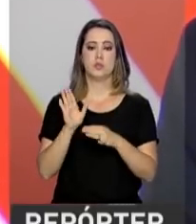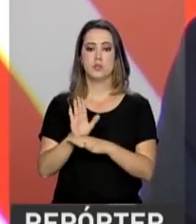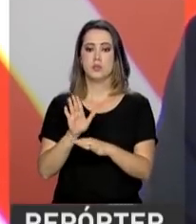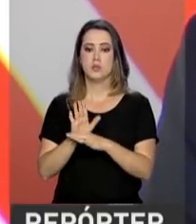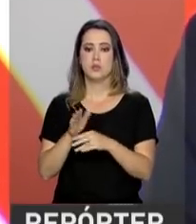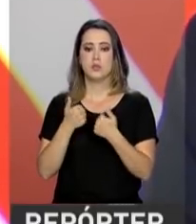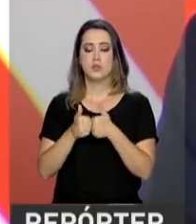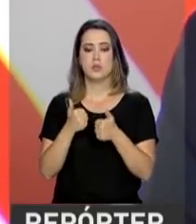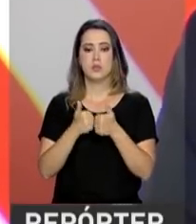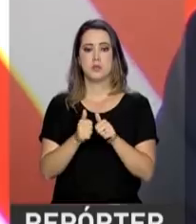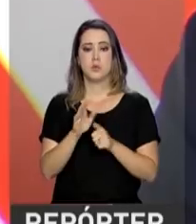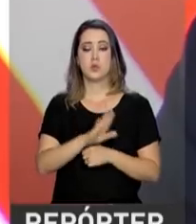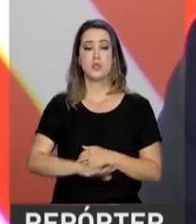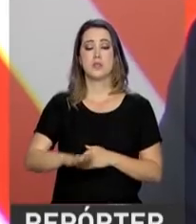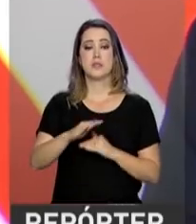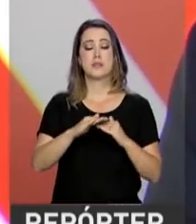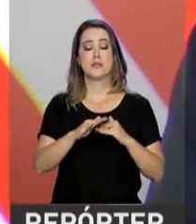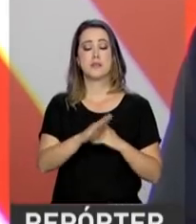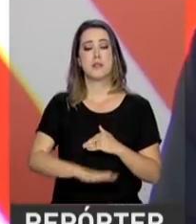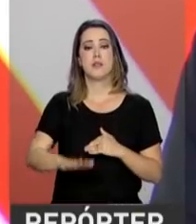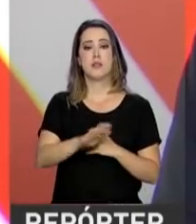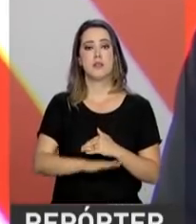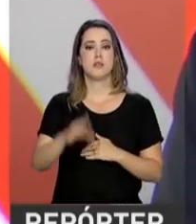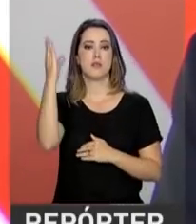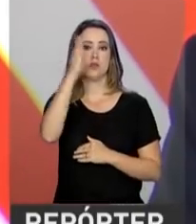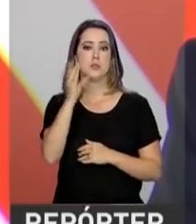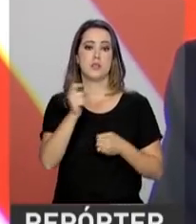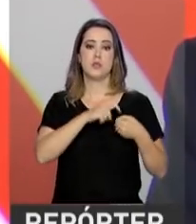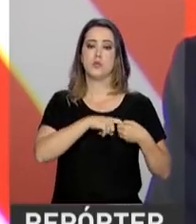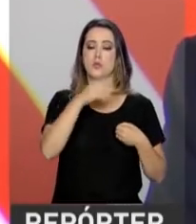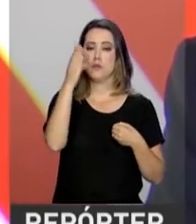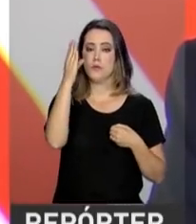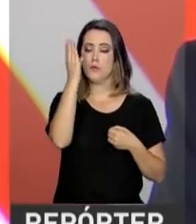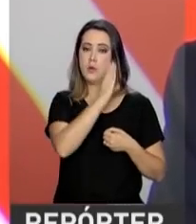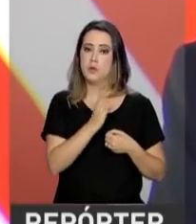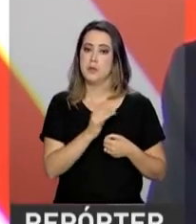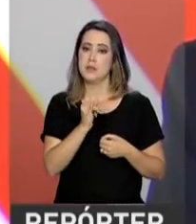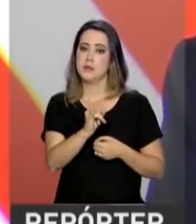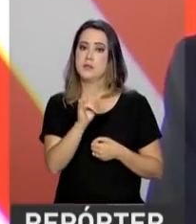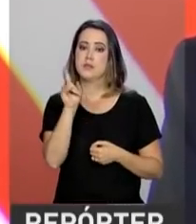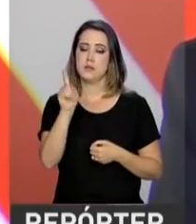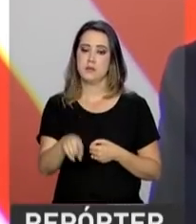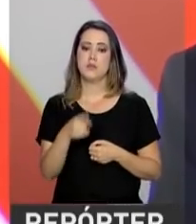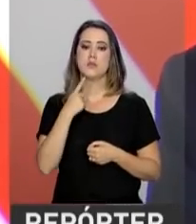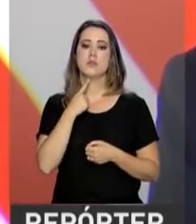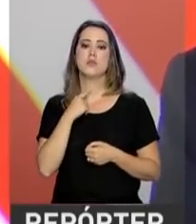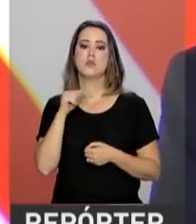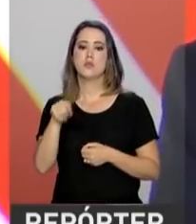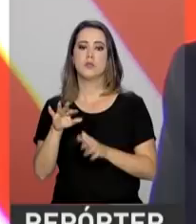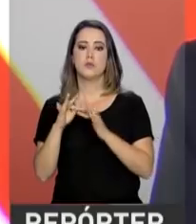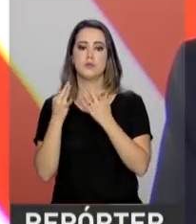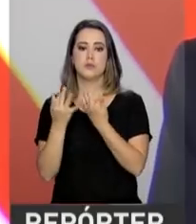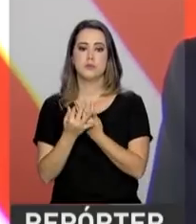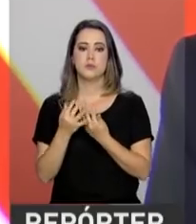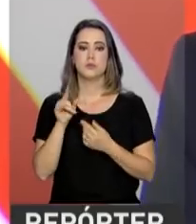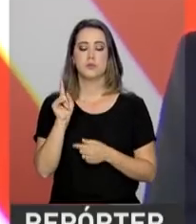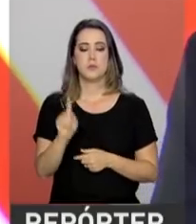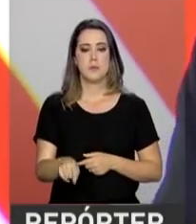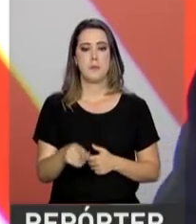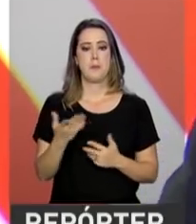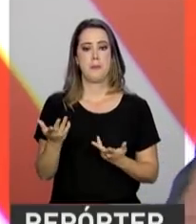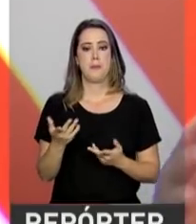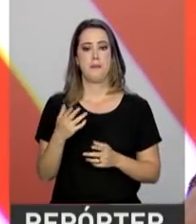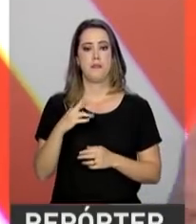menores brasileiros de volta ao Brasil, se esse, naturalmente, for o desejo das famílias.